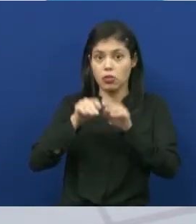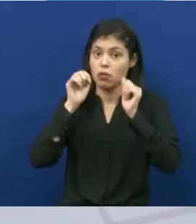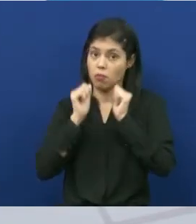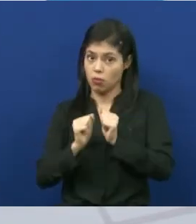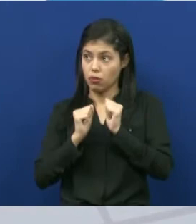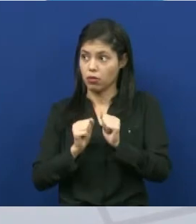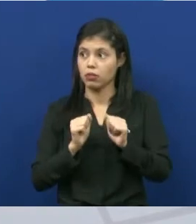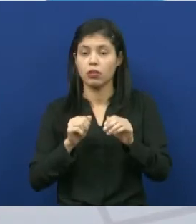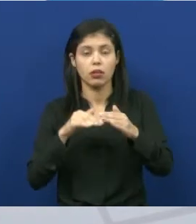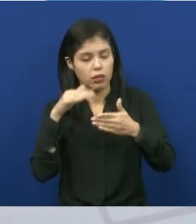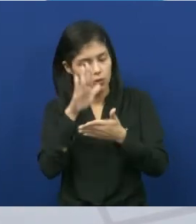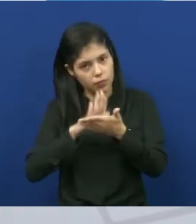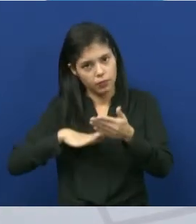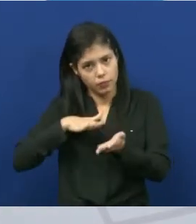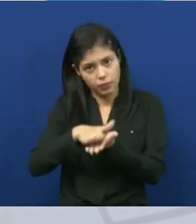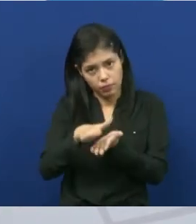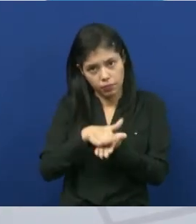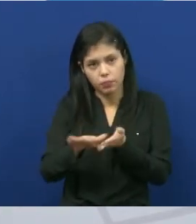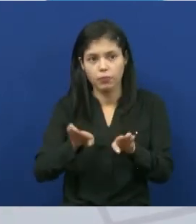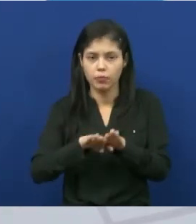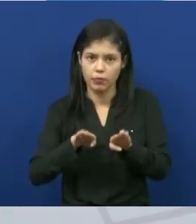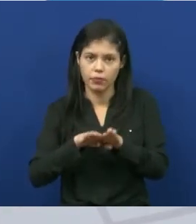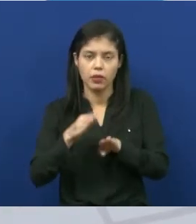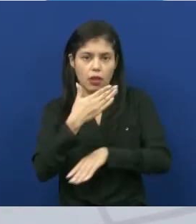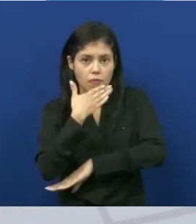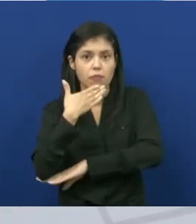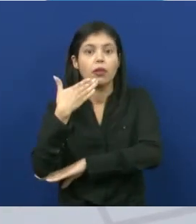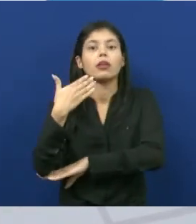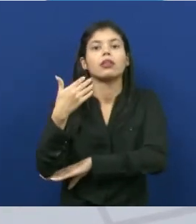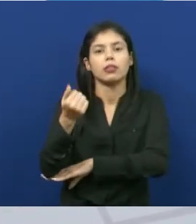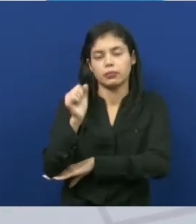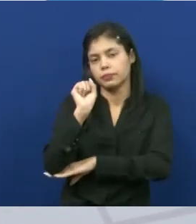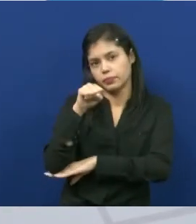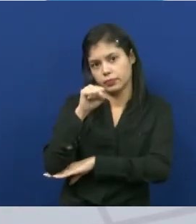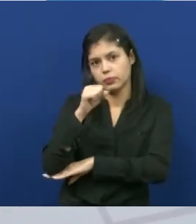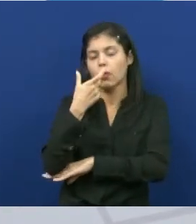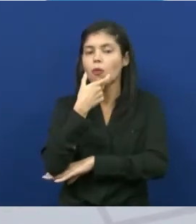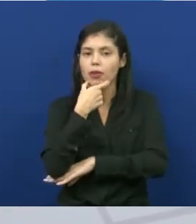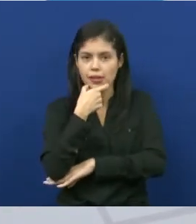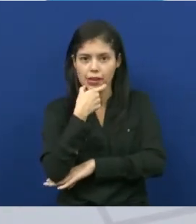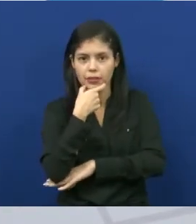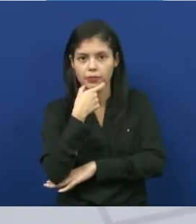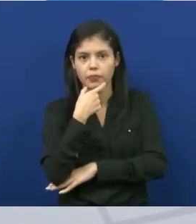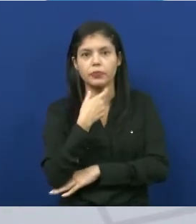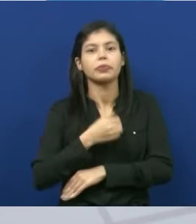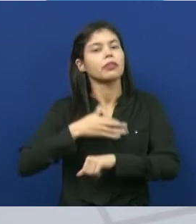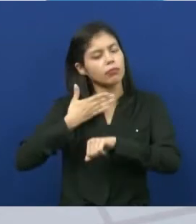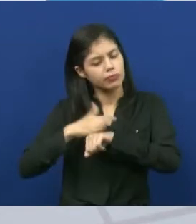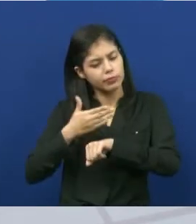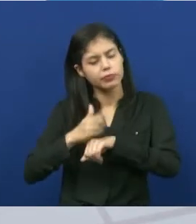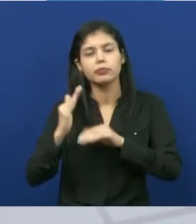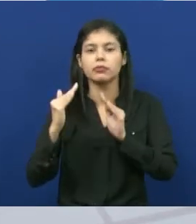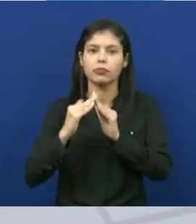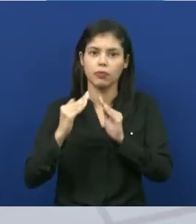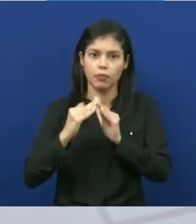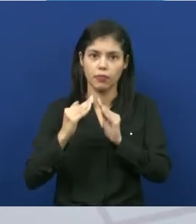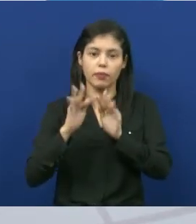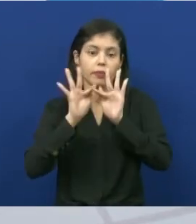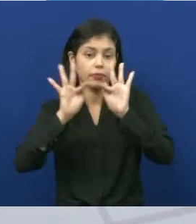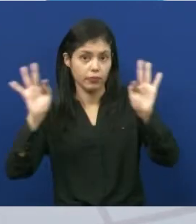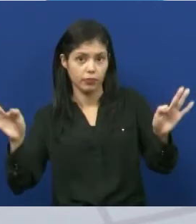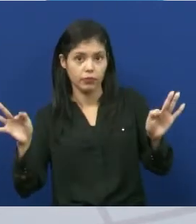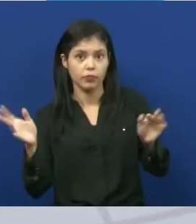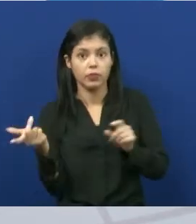pode imprimir, tá? E você pode melhorar, assim, o seu inglês. Treine em casa, treine essa